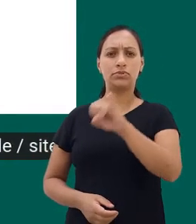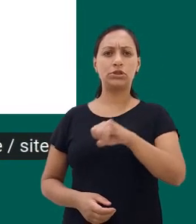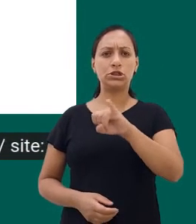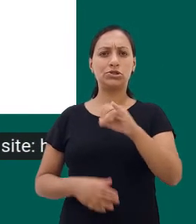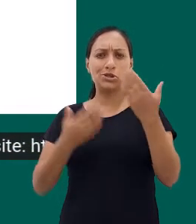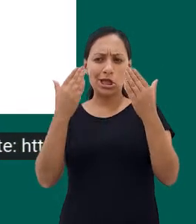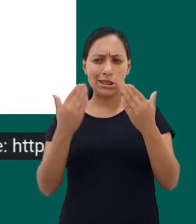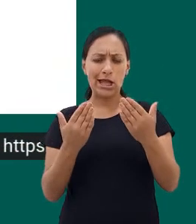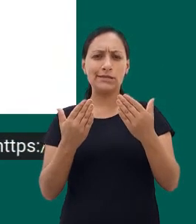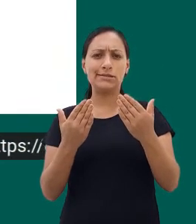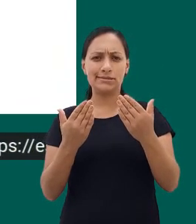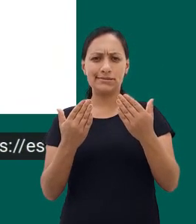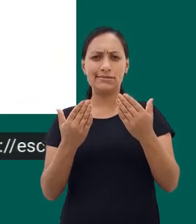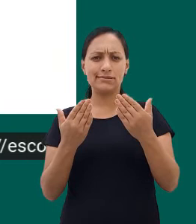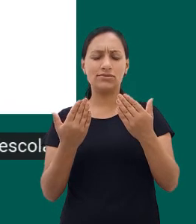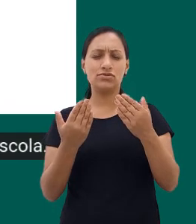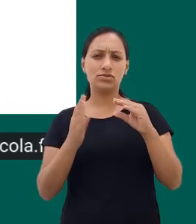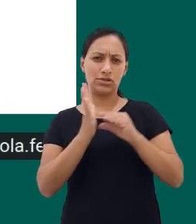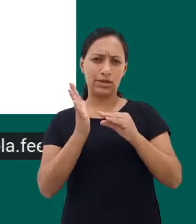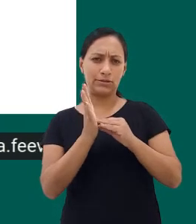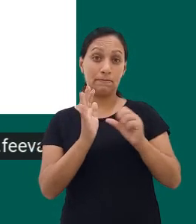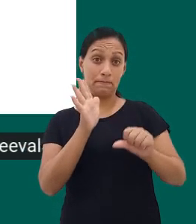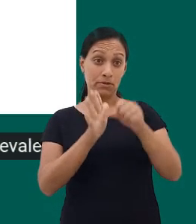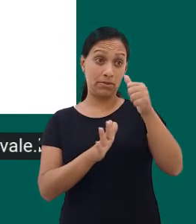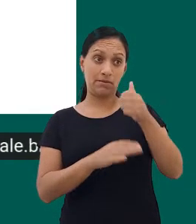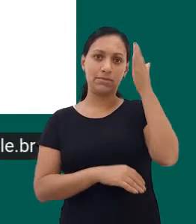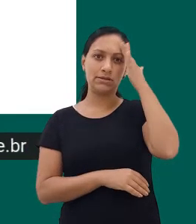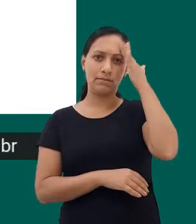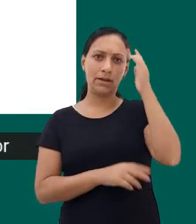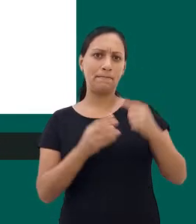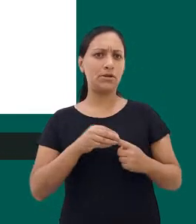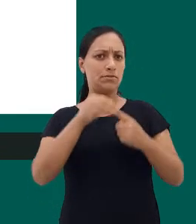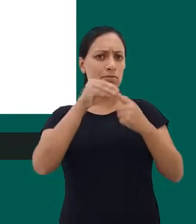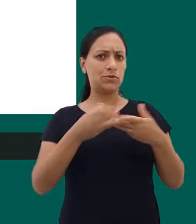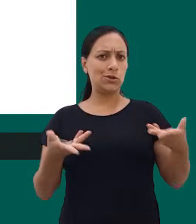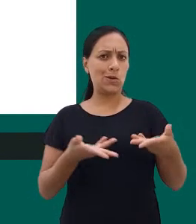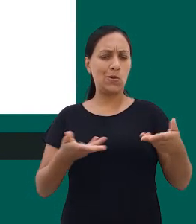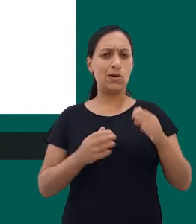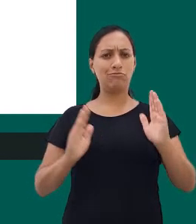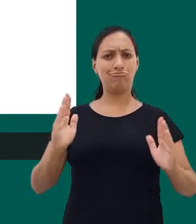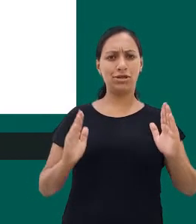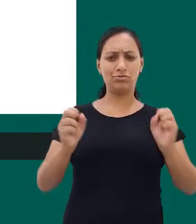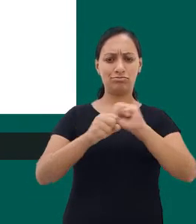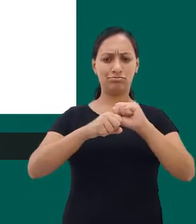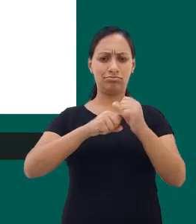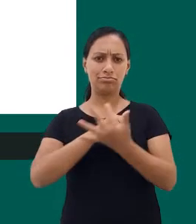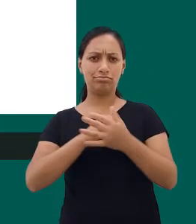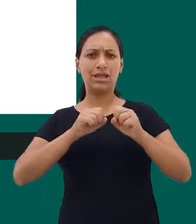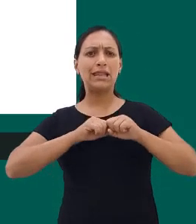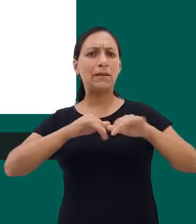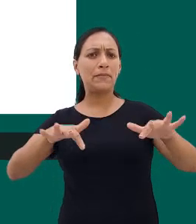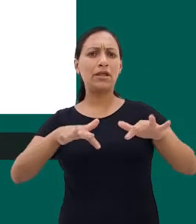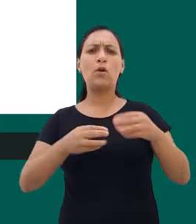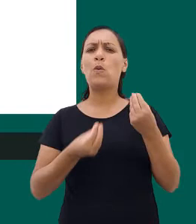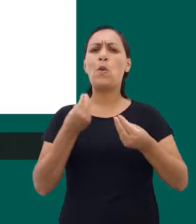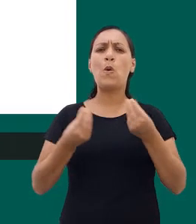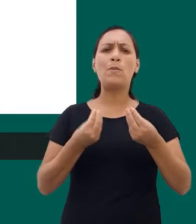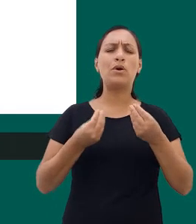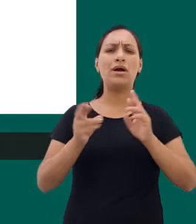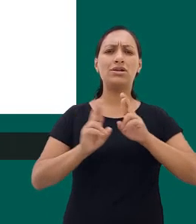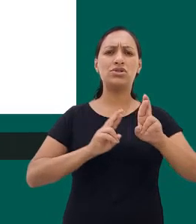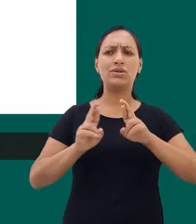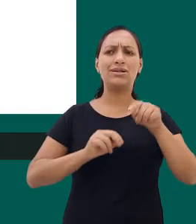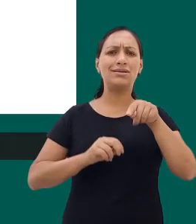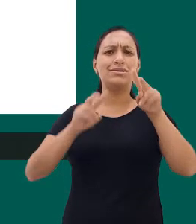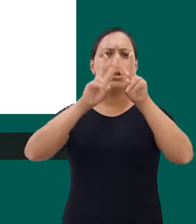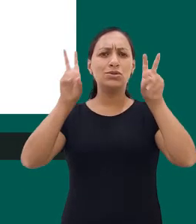dados. Primeiro, para saber, principalmente agora em tempos de pandemia, como estão os dados relacionados ao assunto, poder argumentar,